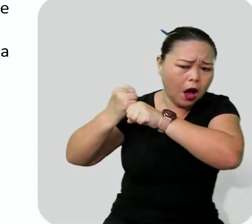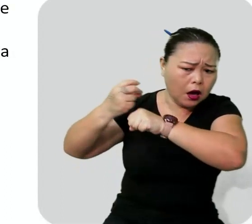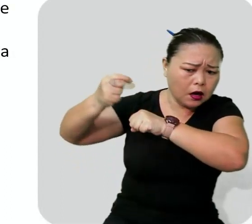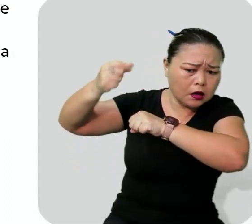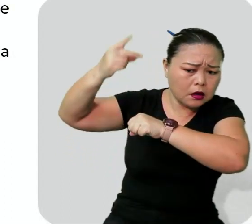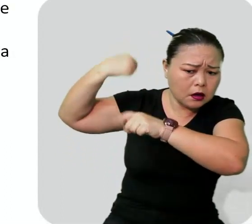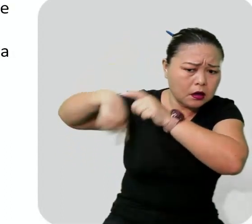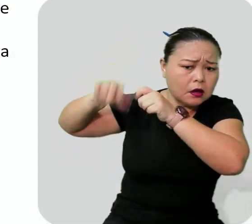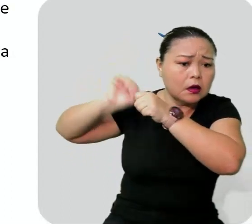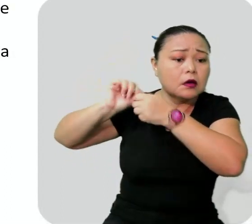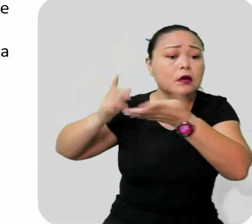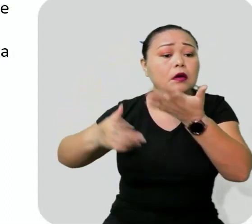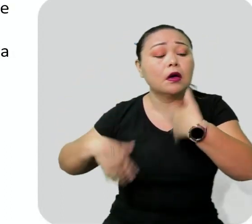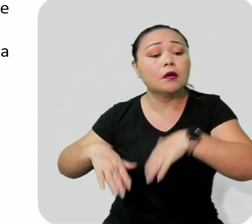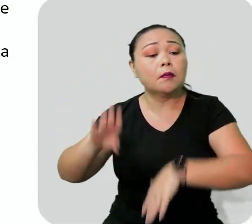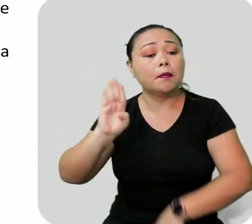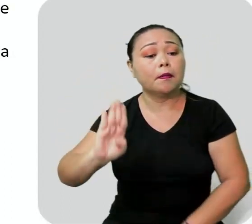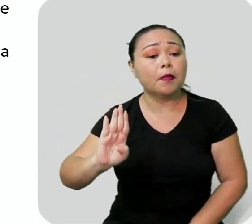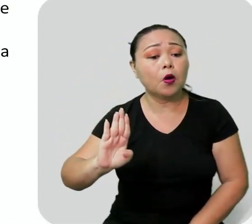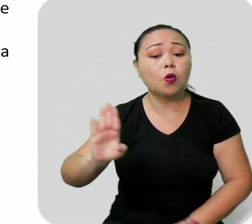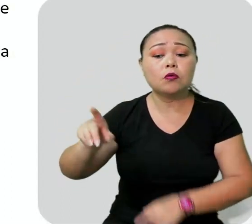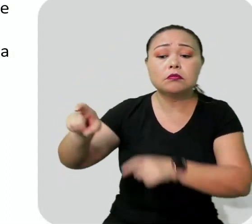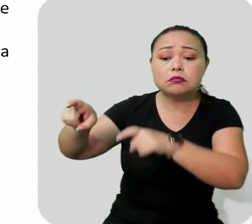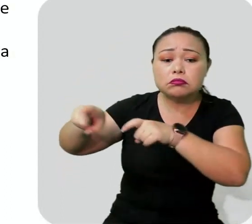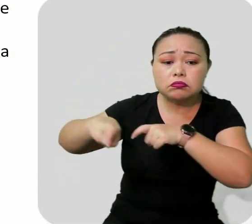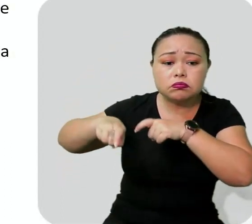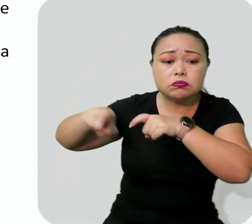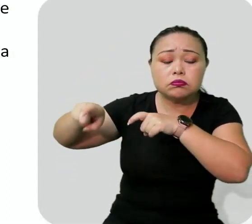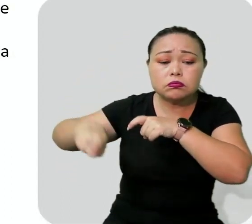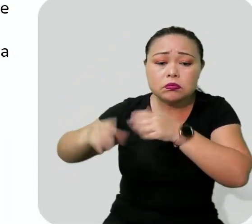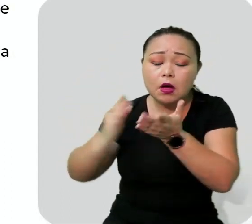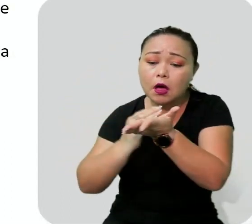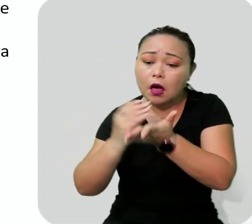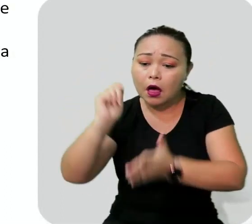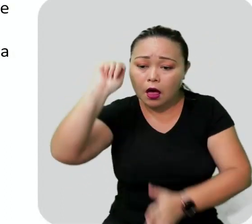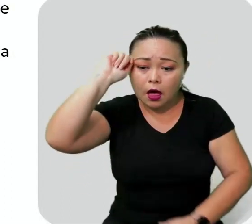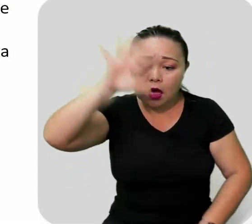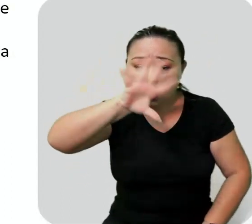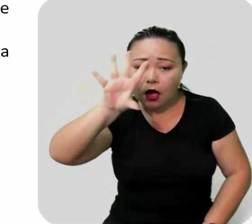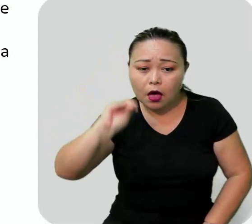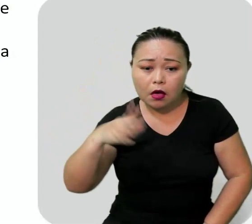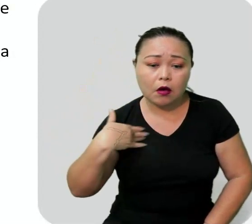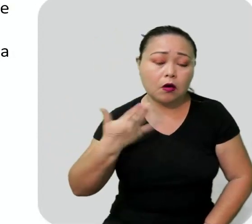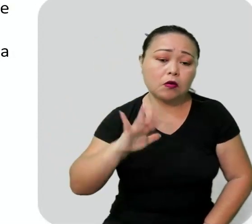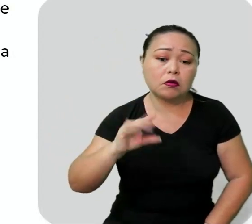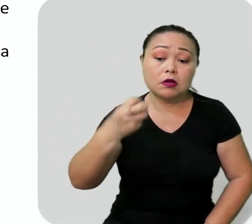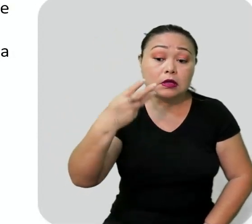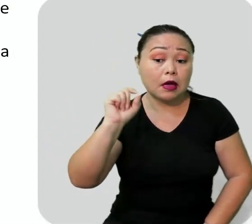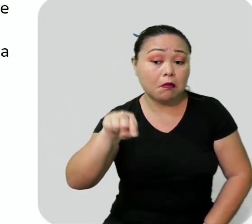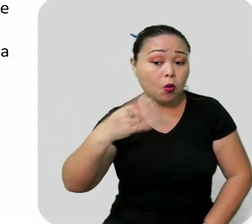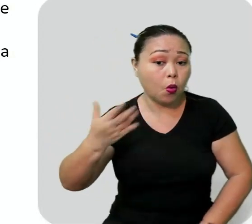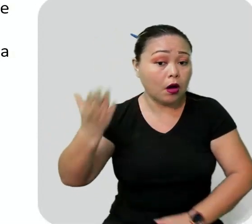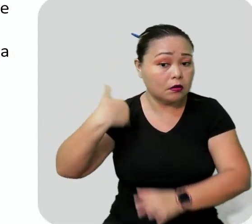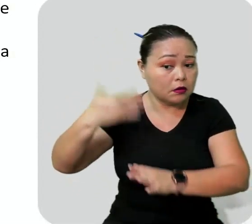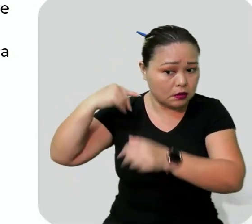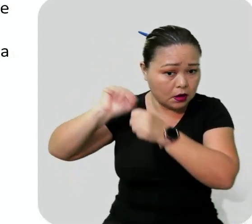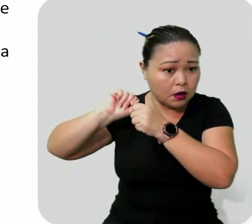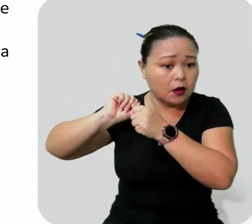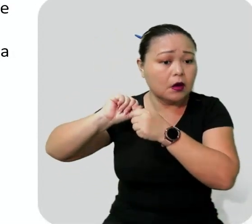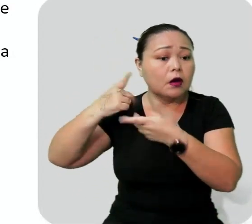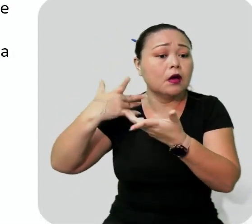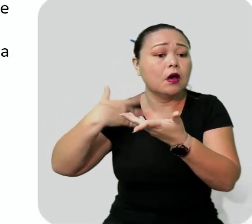bom? Letra B. Cultivado inicialmente na África por volta de 3.000 anos atrás